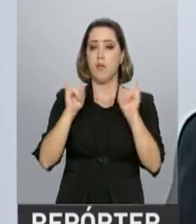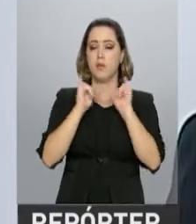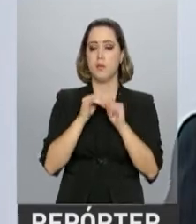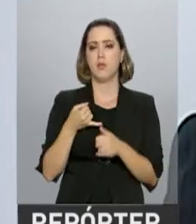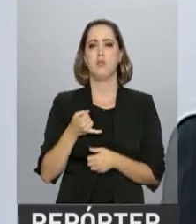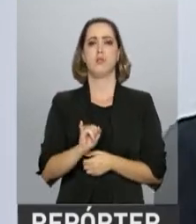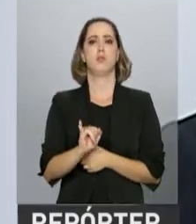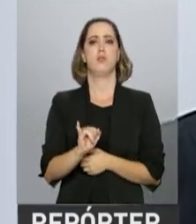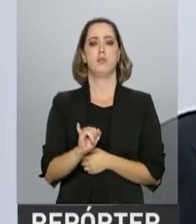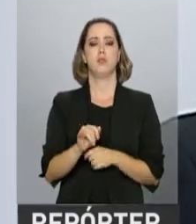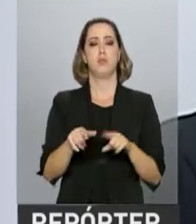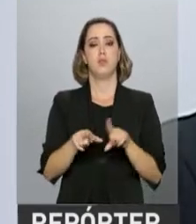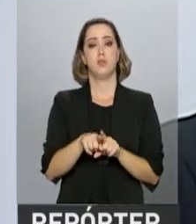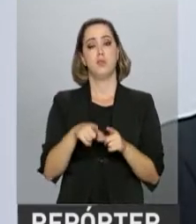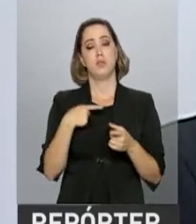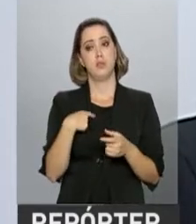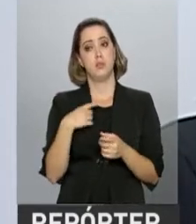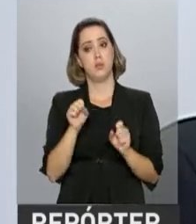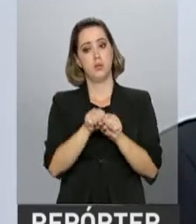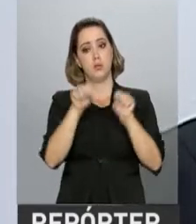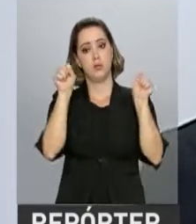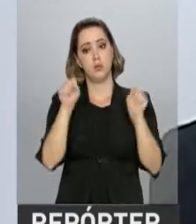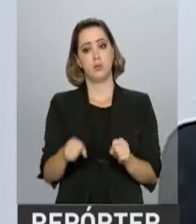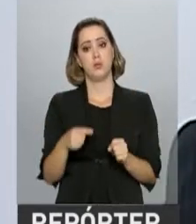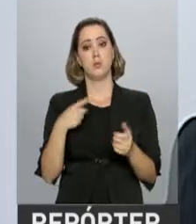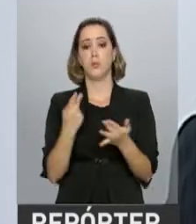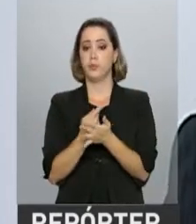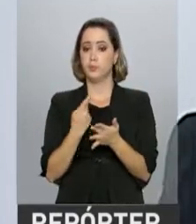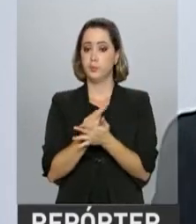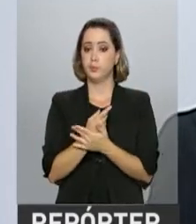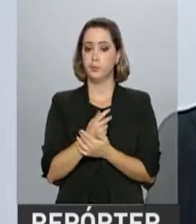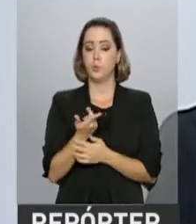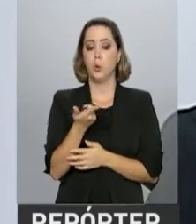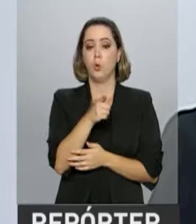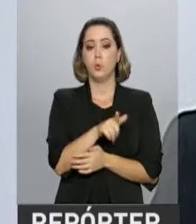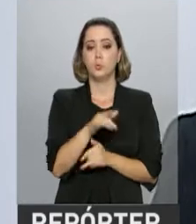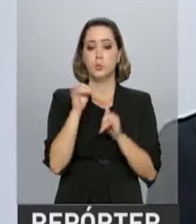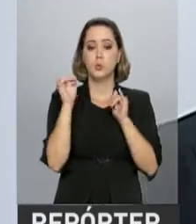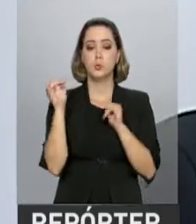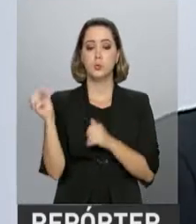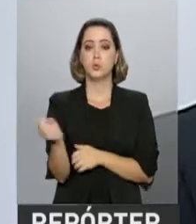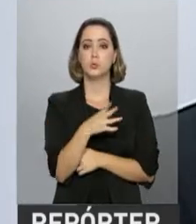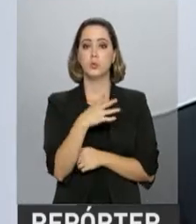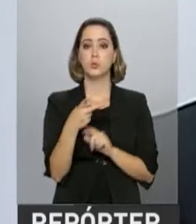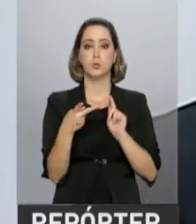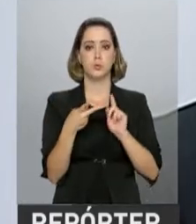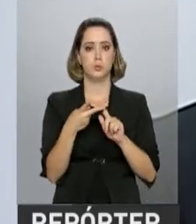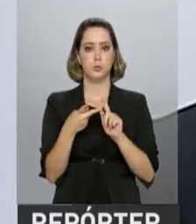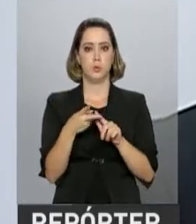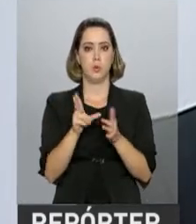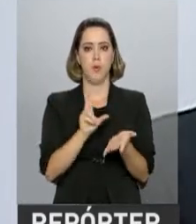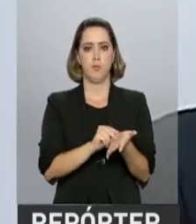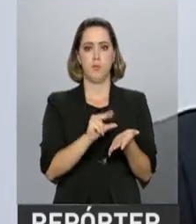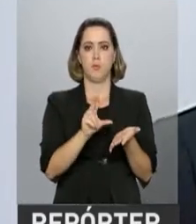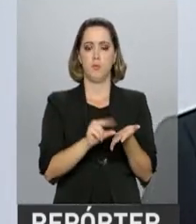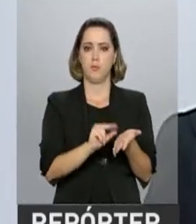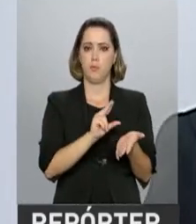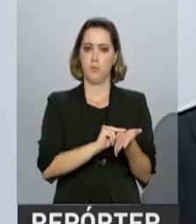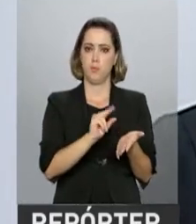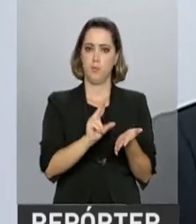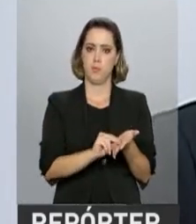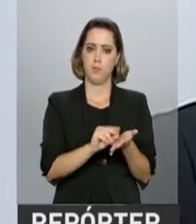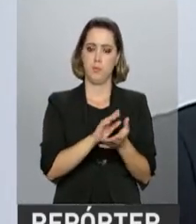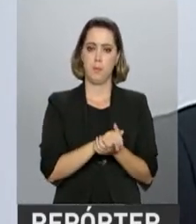o o sistema vai vai criticava gerar erro a outra novidade com relação ao aplicativo de fazer a declaração